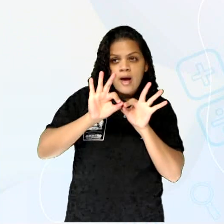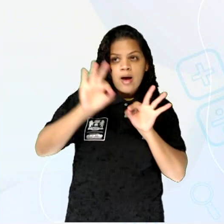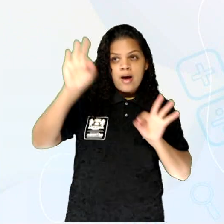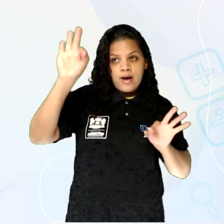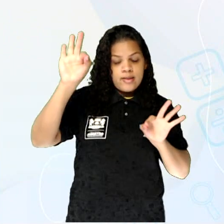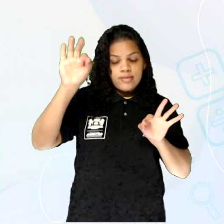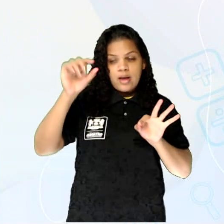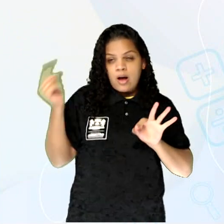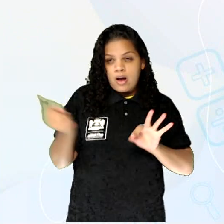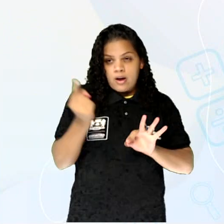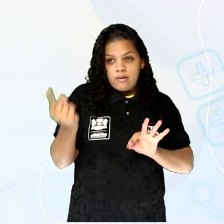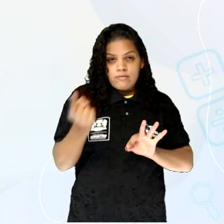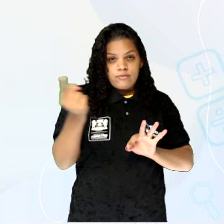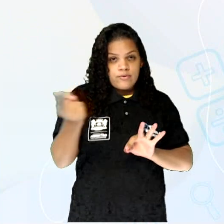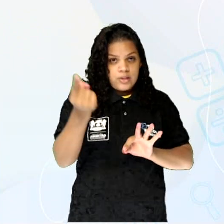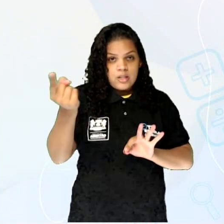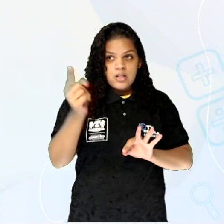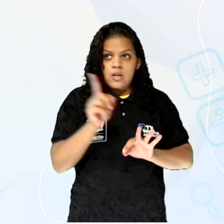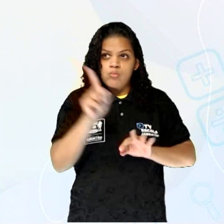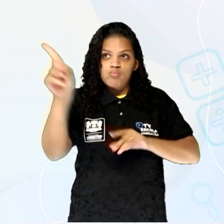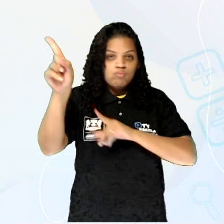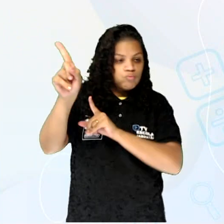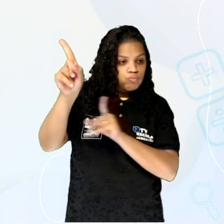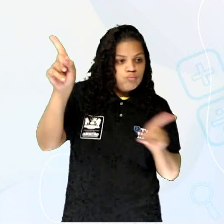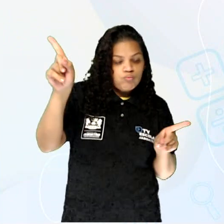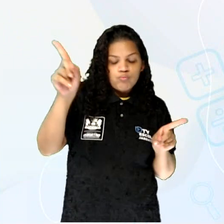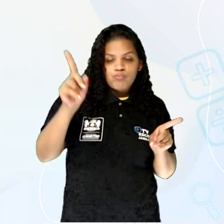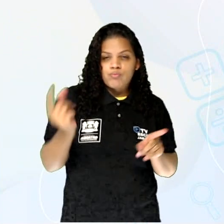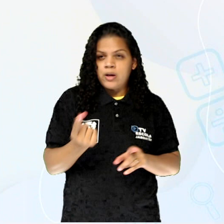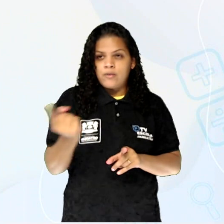infinita nos dois sentidos